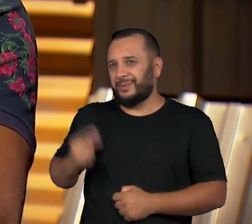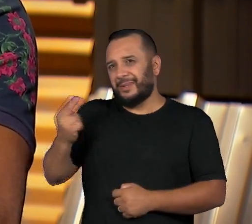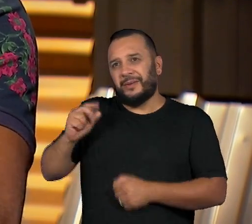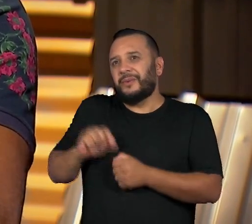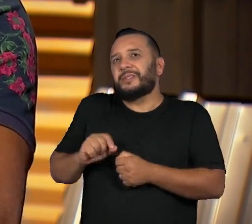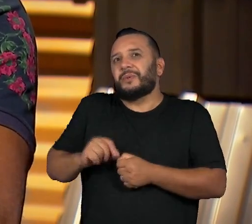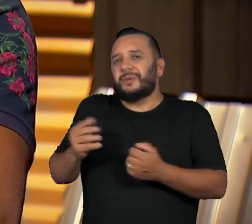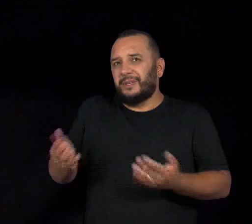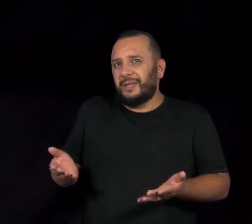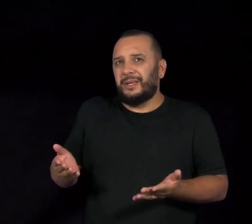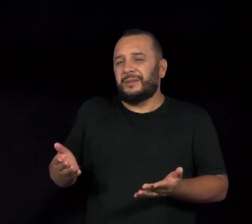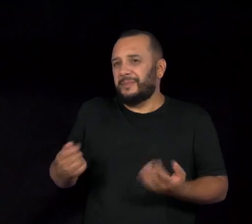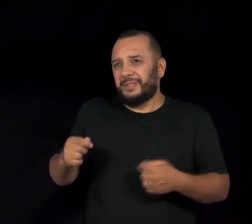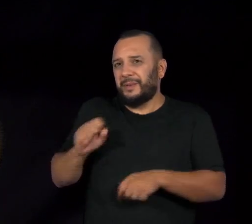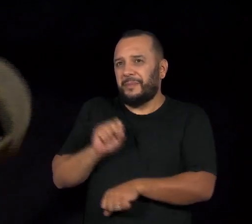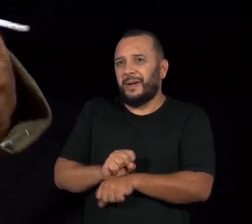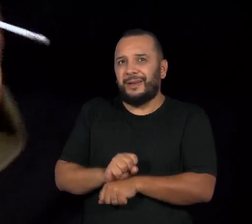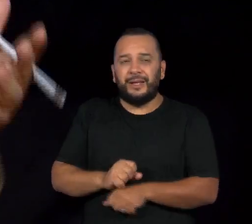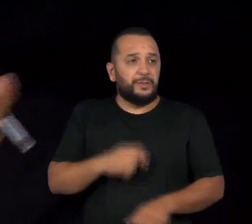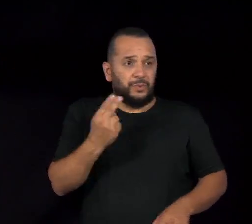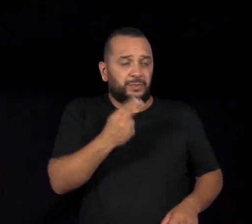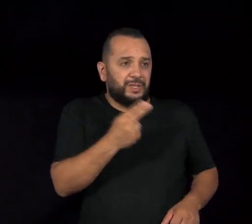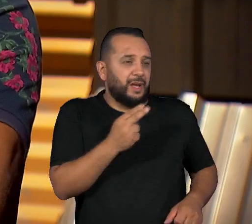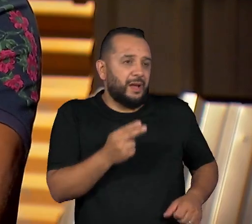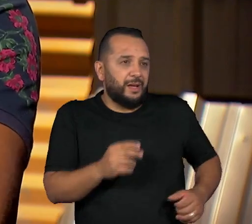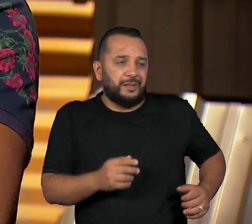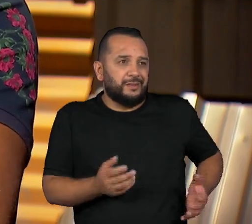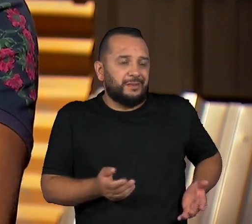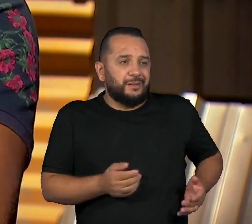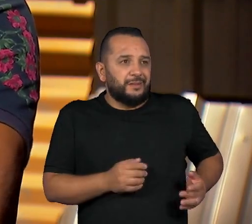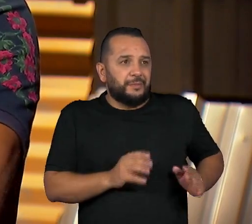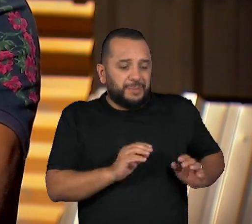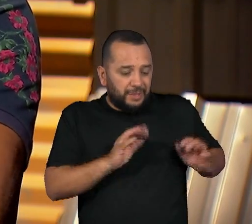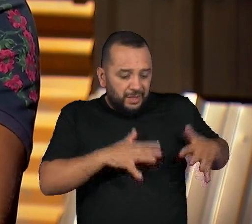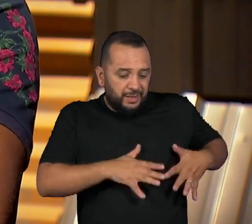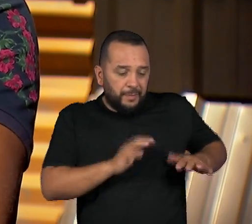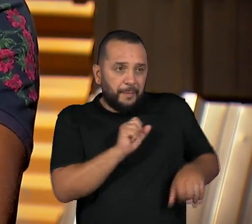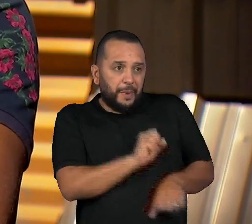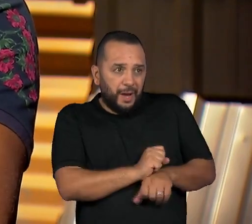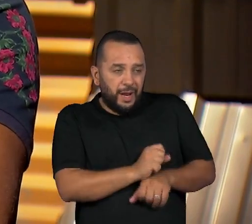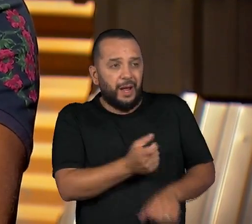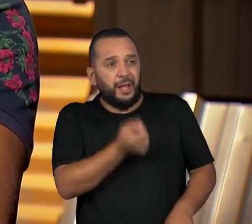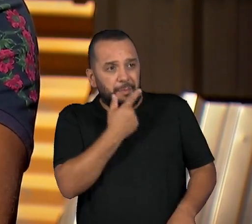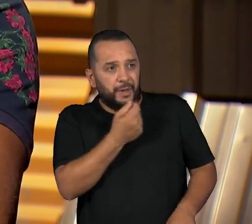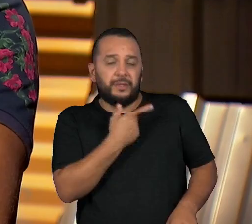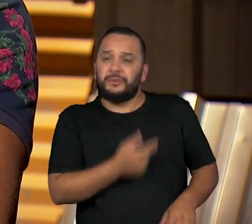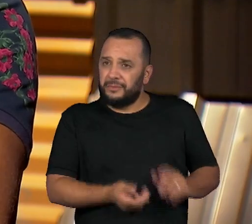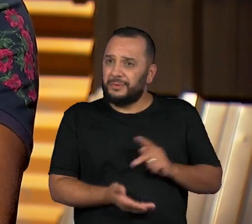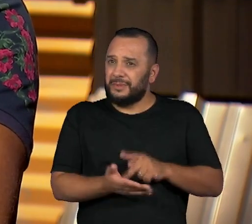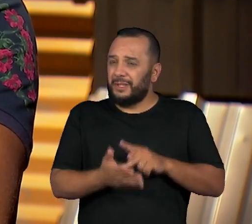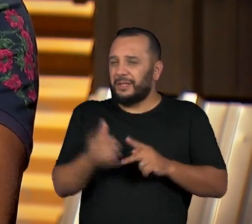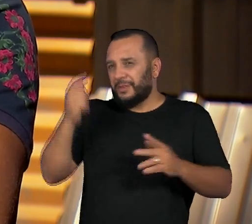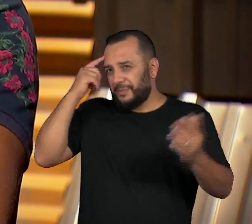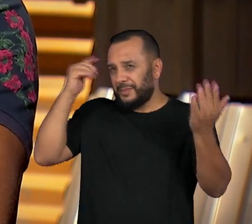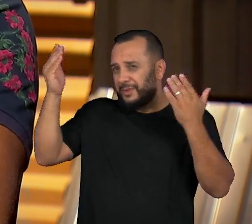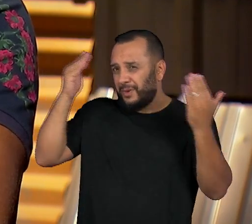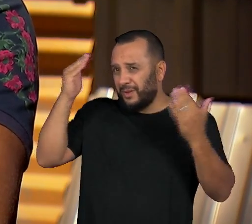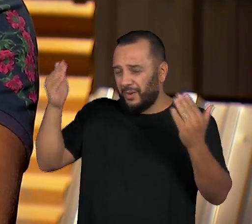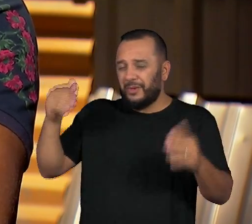tem que parar. Nem tem que engessar, não tem como. Não tem como. E psicologicamente,